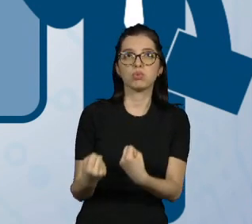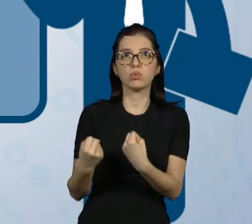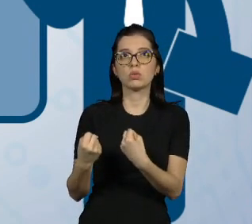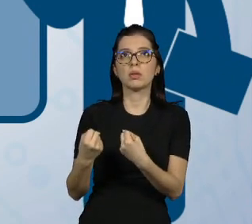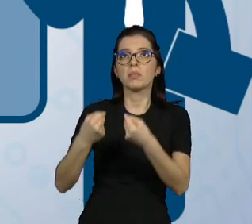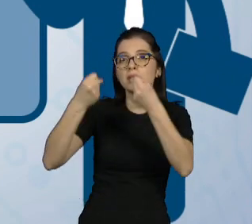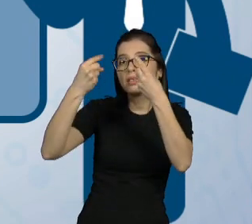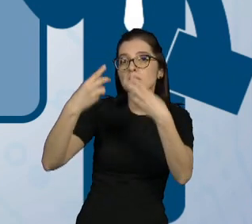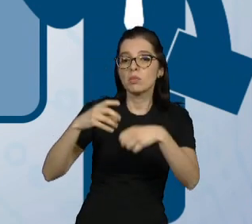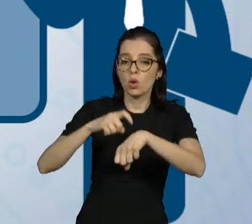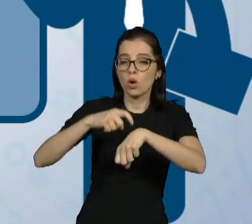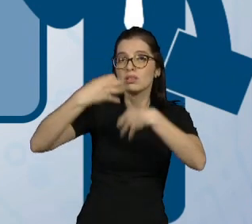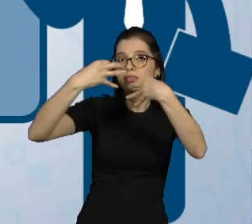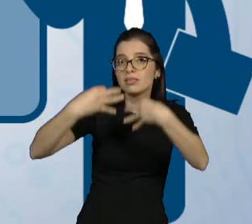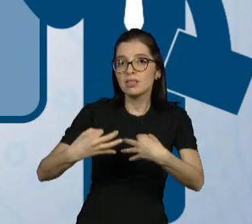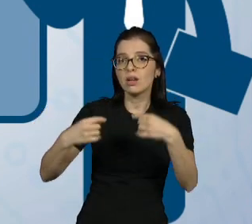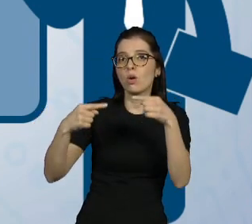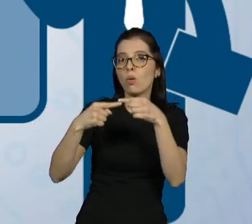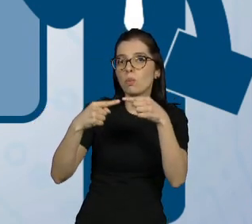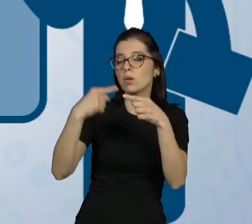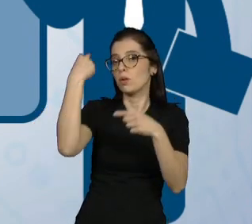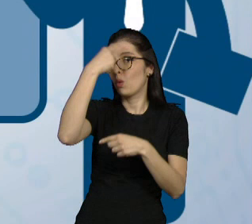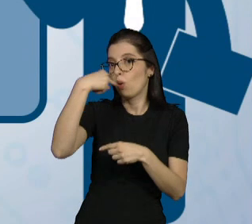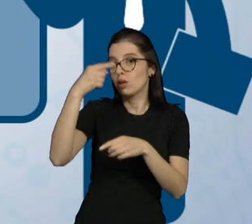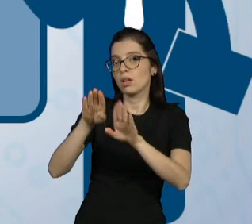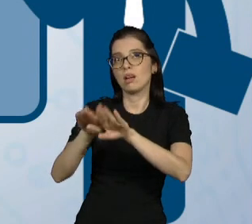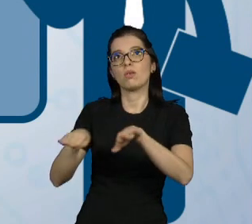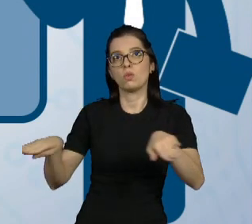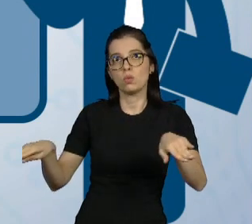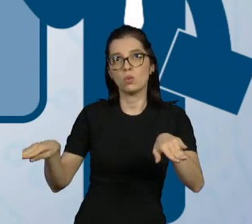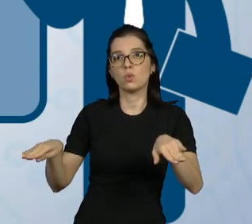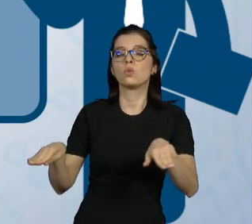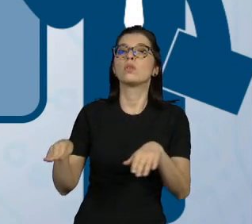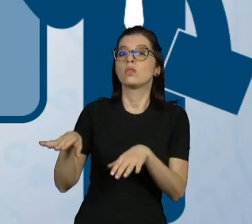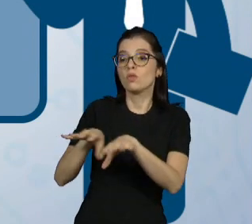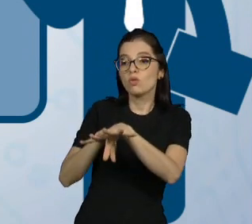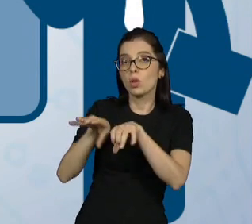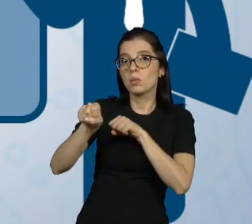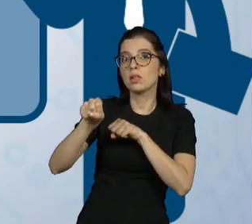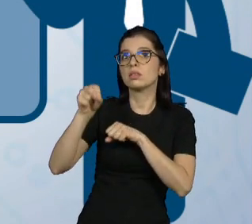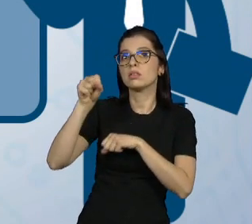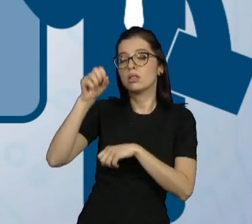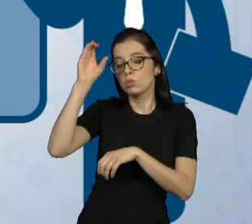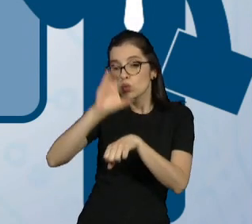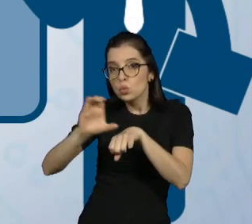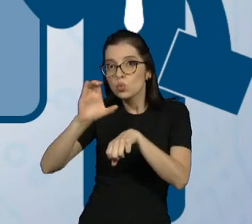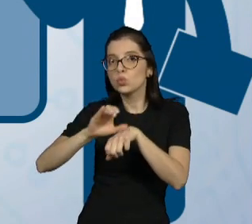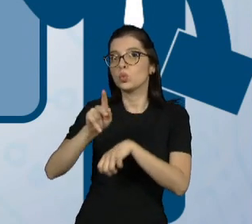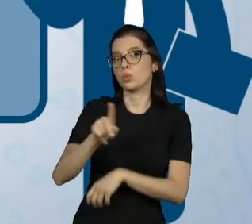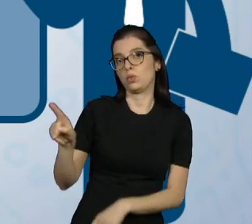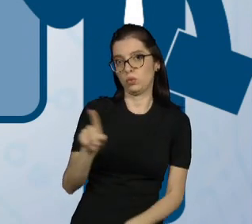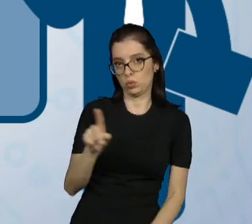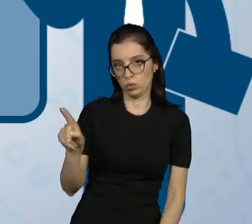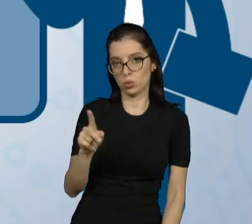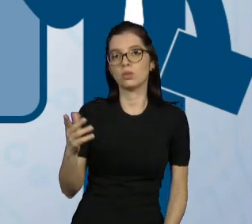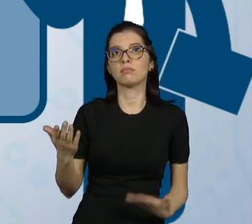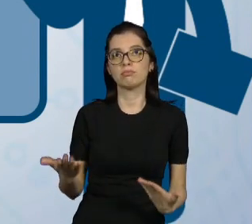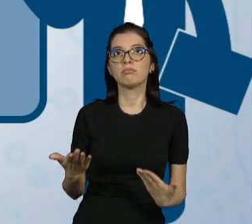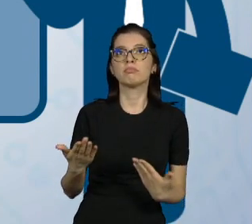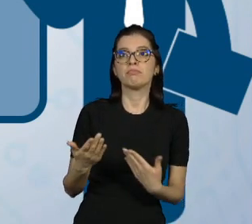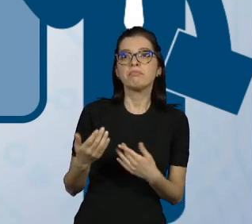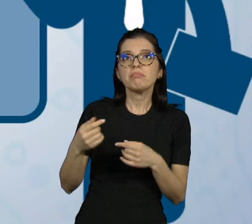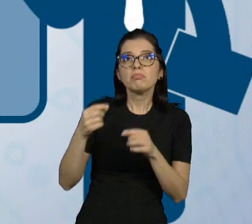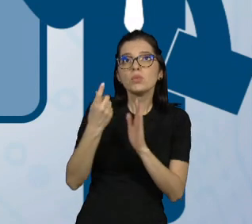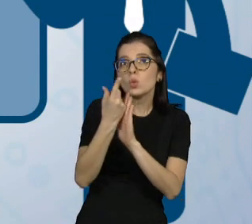próximos anos, além da formação de professores. A pandemia deve diminuir os recursos da educação e aumentar os gastos, já que